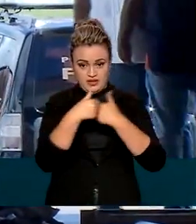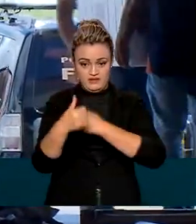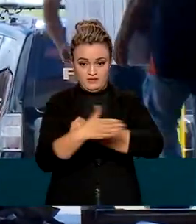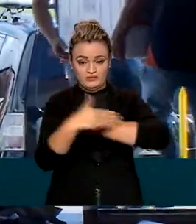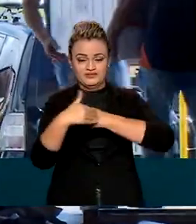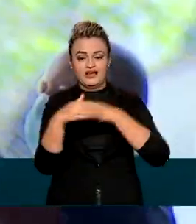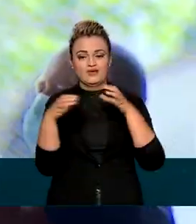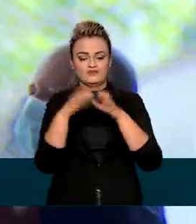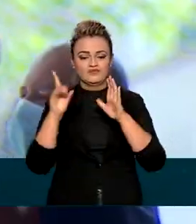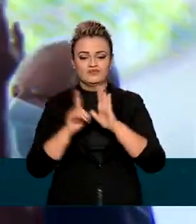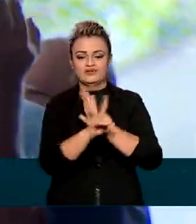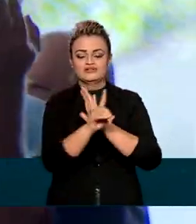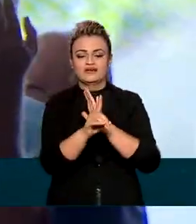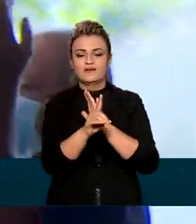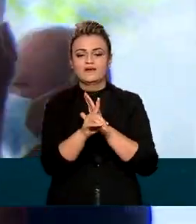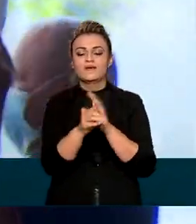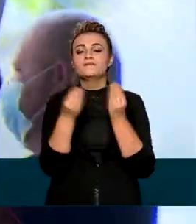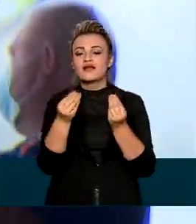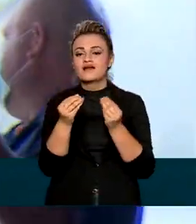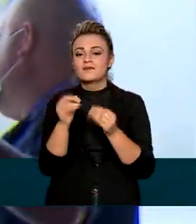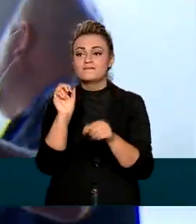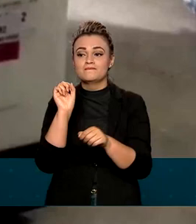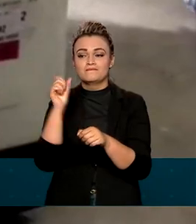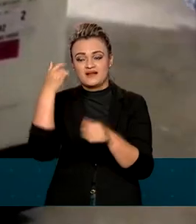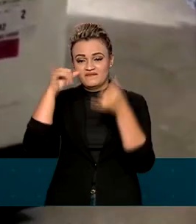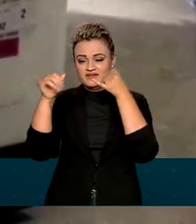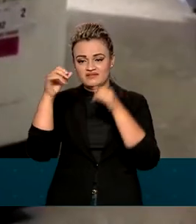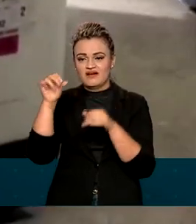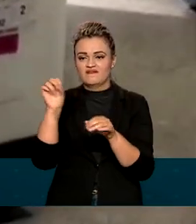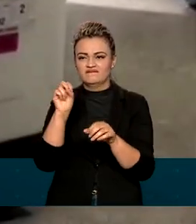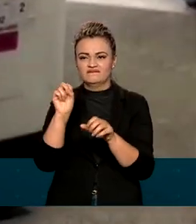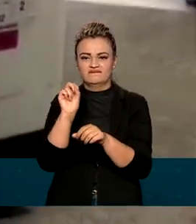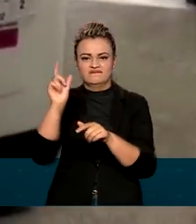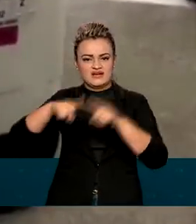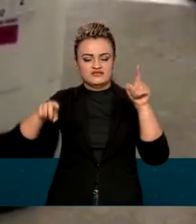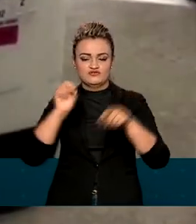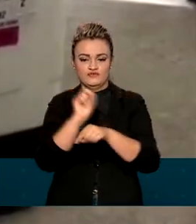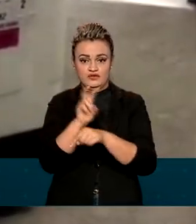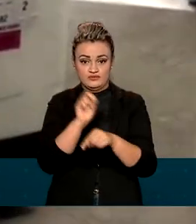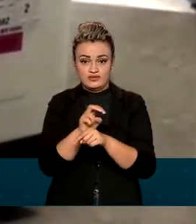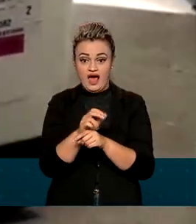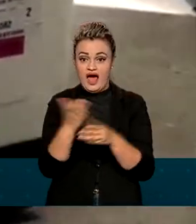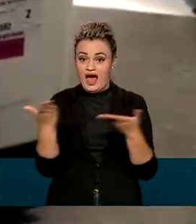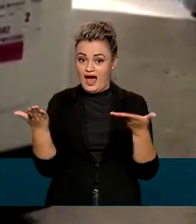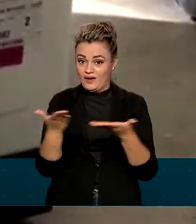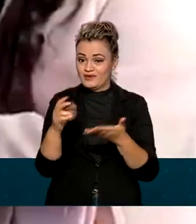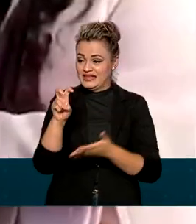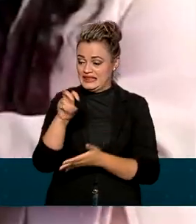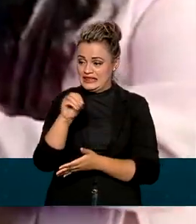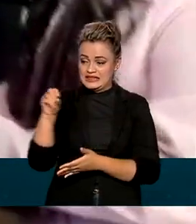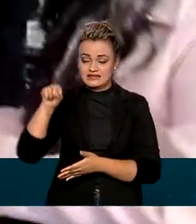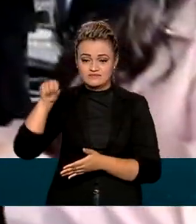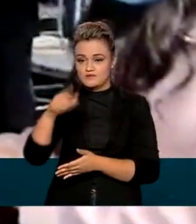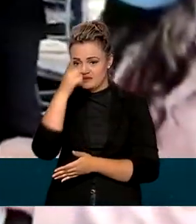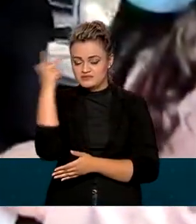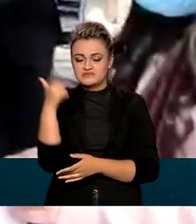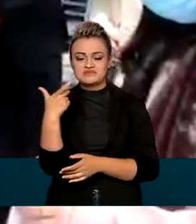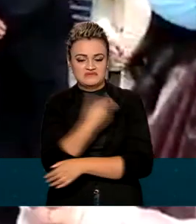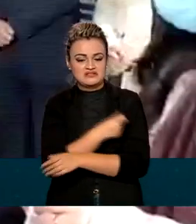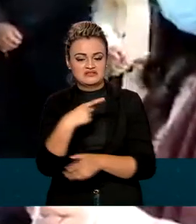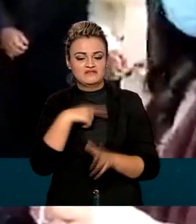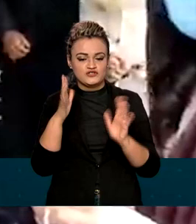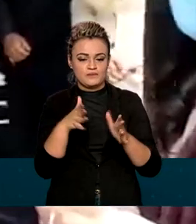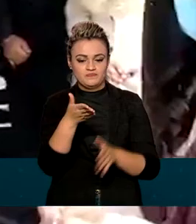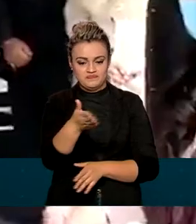como prioritária para a imunização. Desde então, 500 mil pessoas foram beneficiadas. Nesta terça-feira,